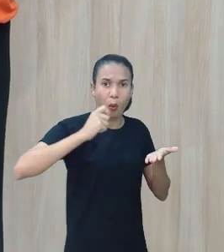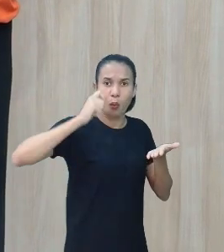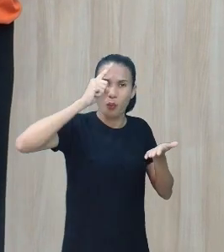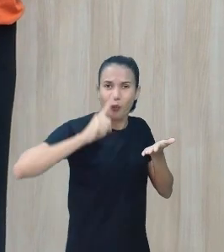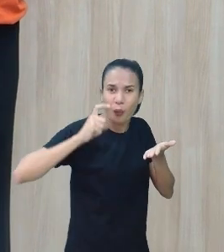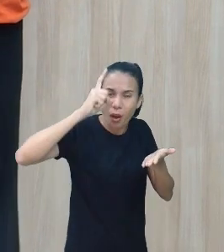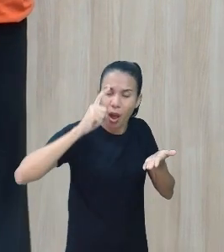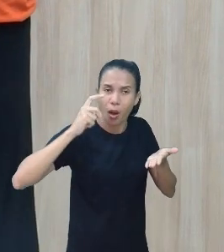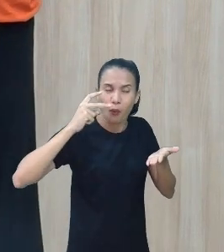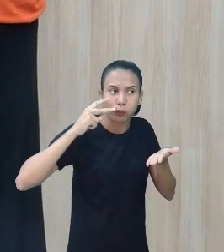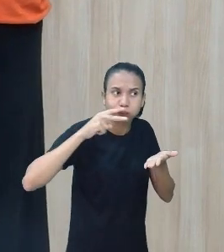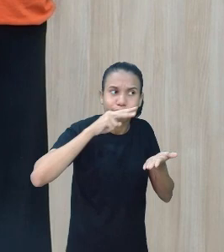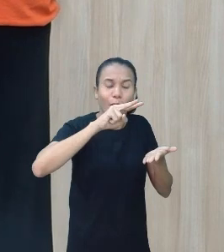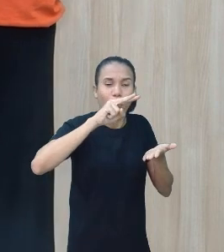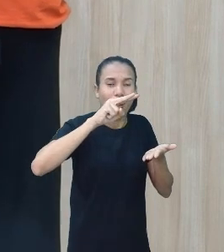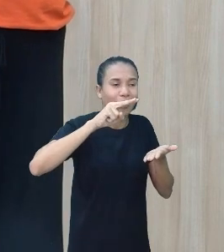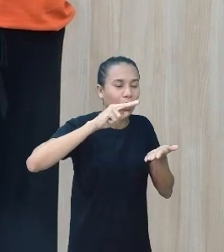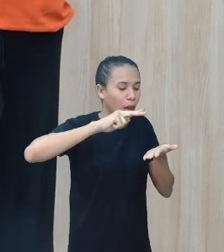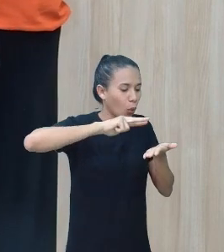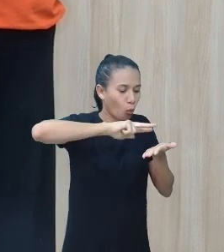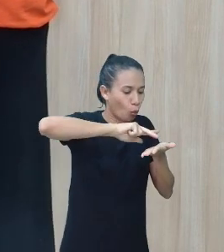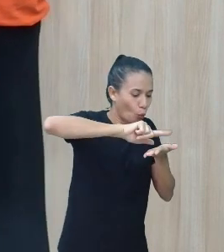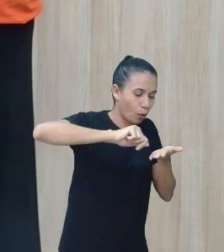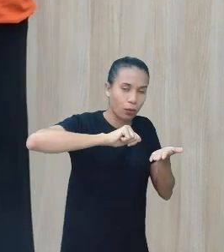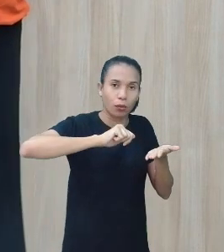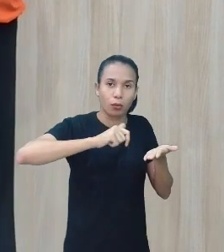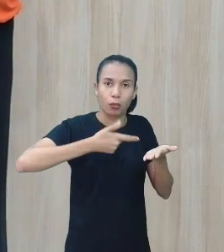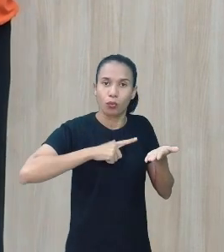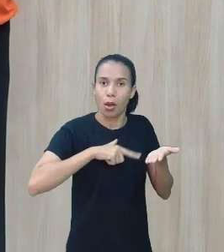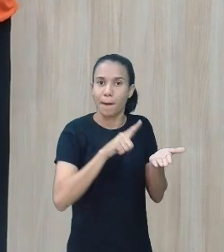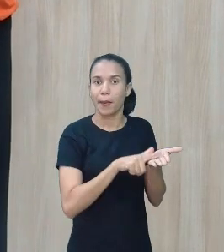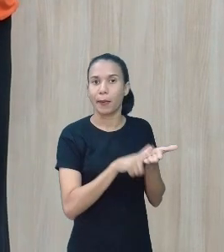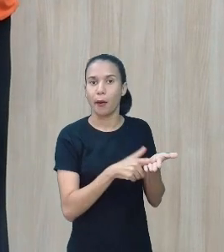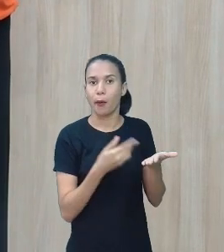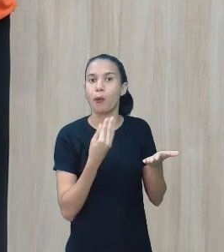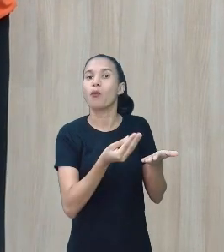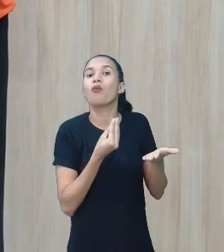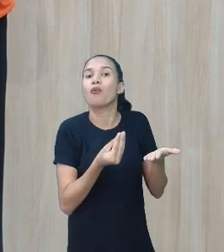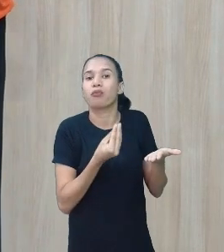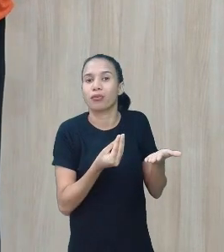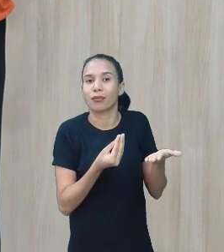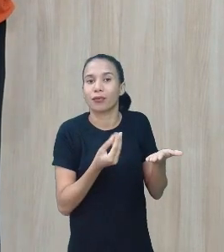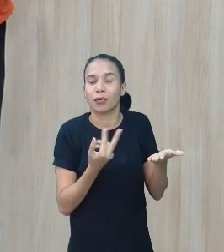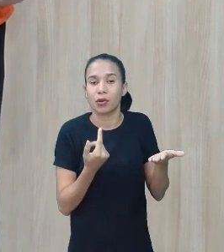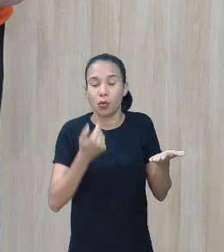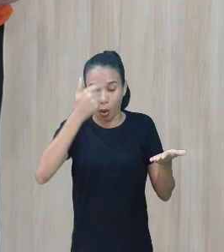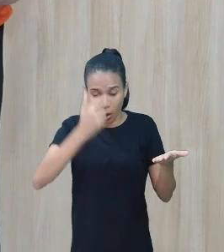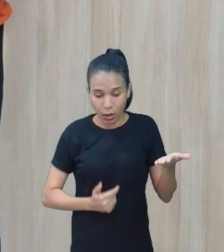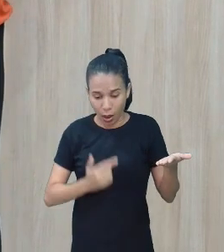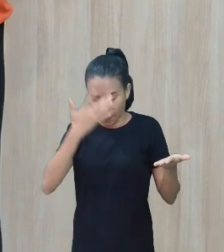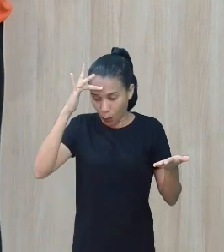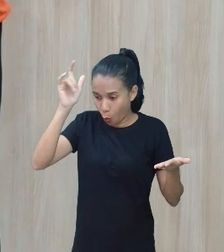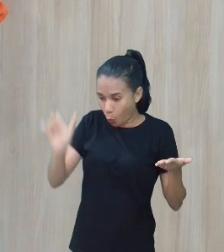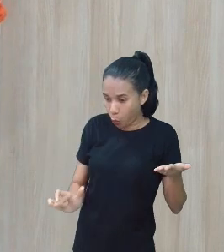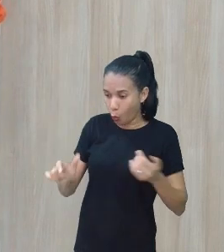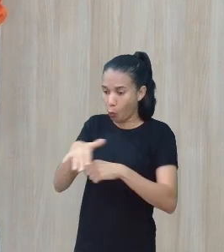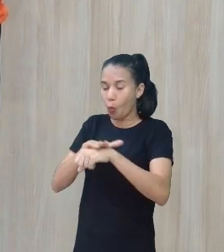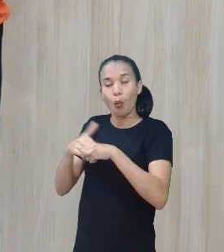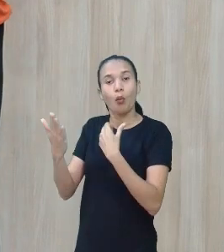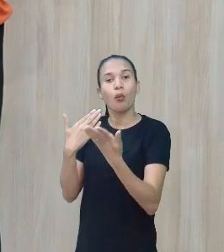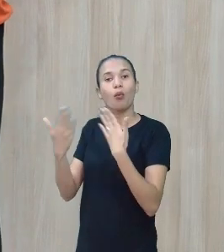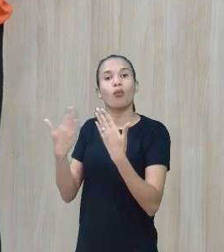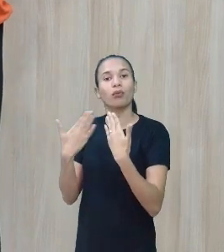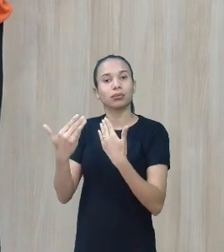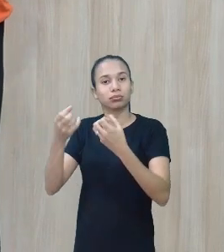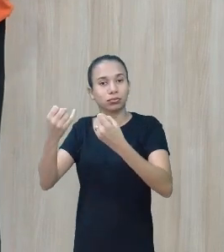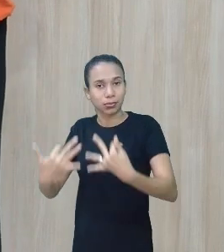gesto, esse olhar, eles não vão estar presentes na folha do papel como estão aqui, na minha pessoa, na sua pessoa